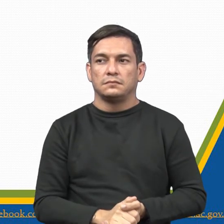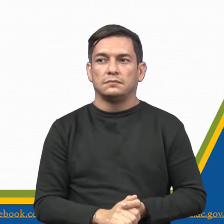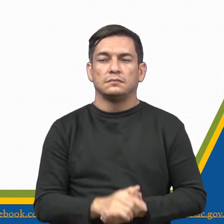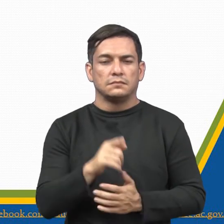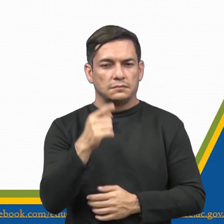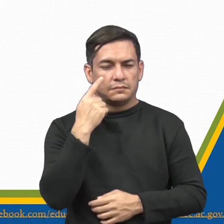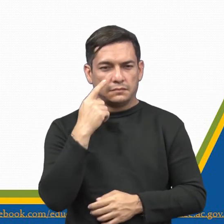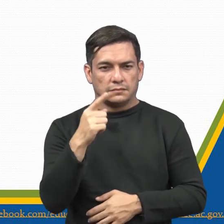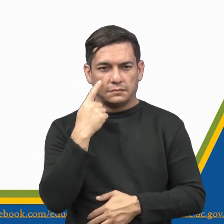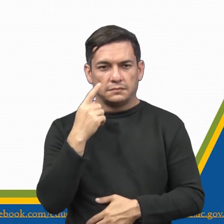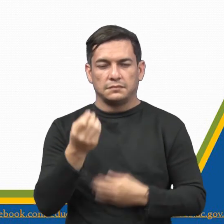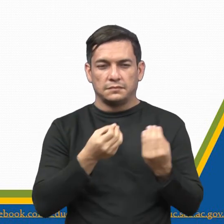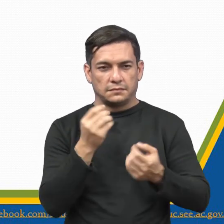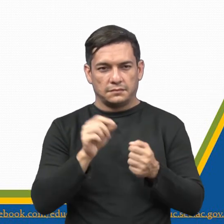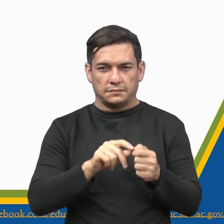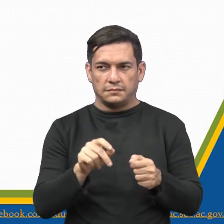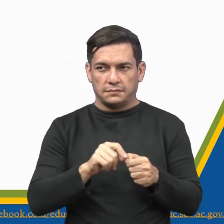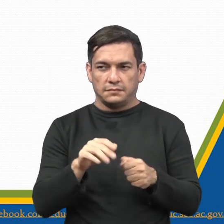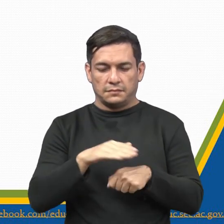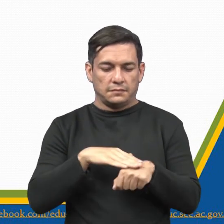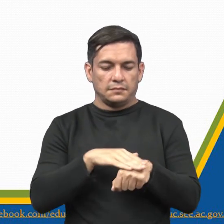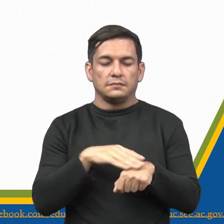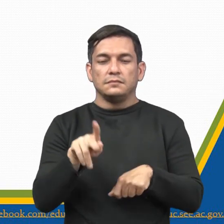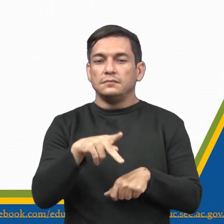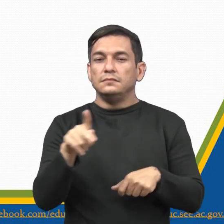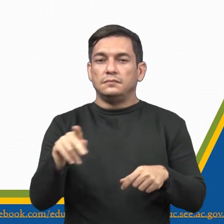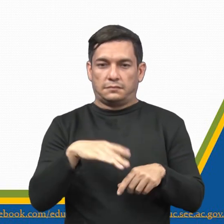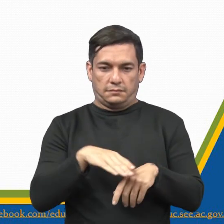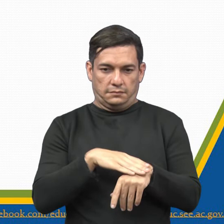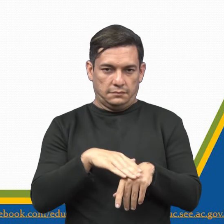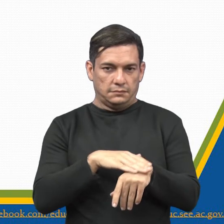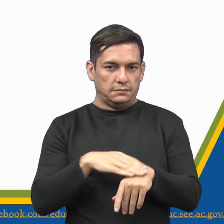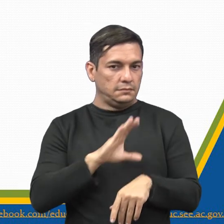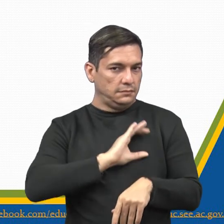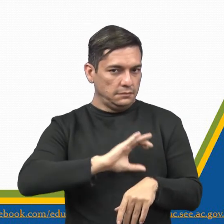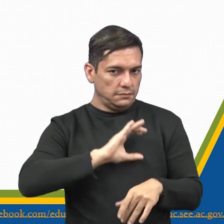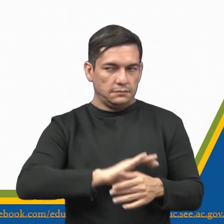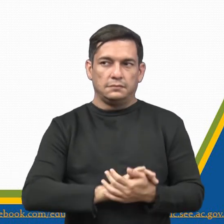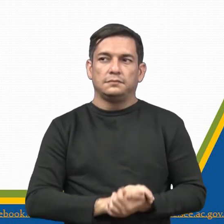Vocês estão vendo a diferença como ele falou com a professora e com o colega?